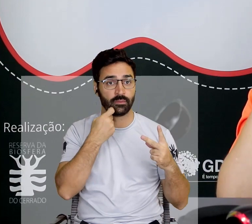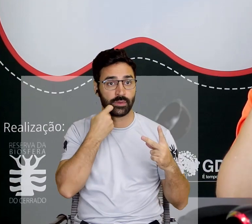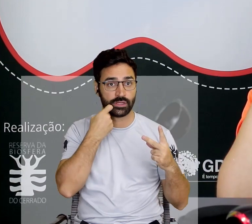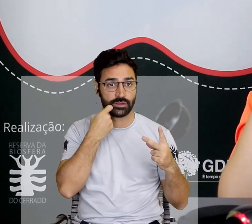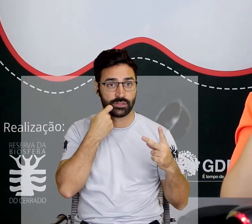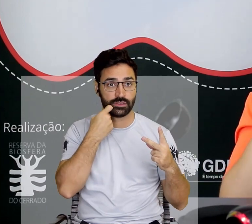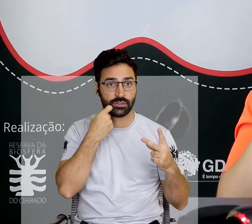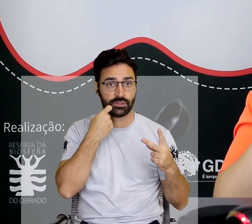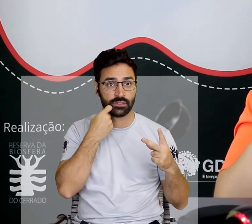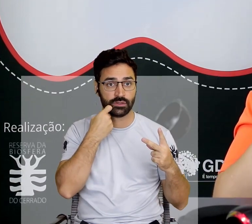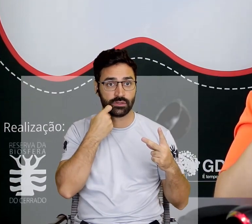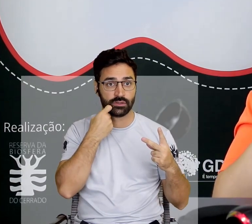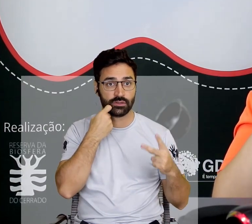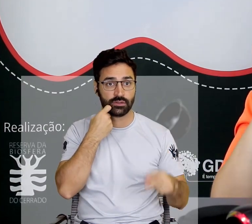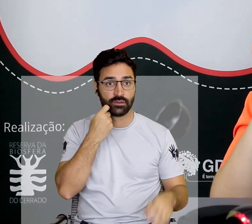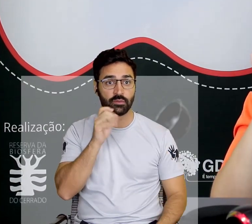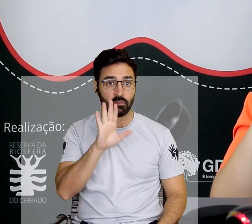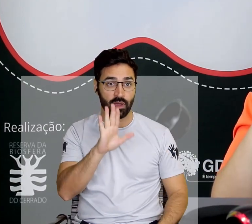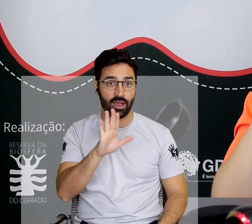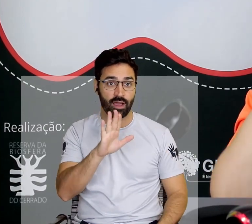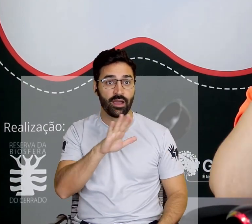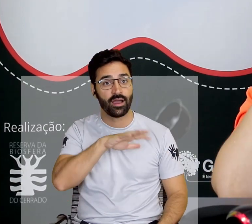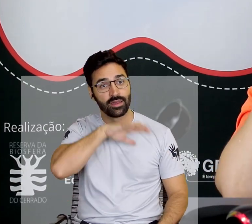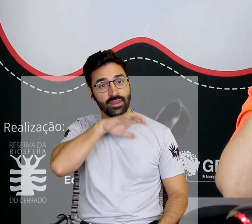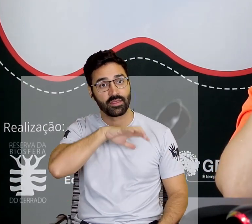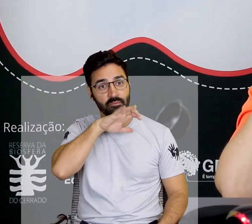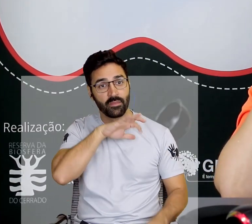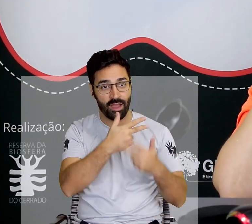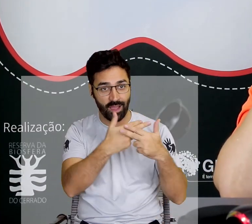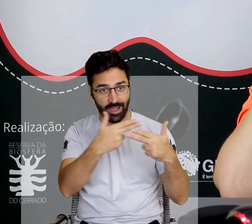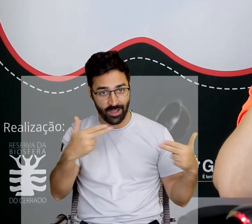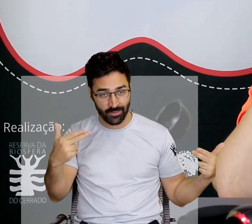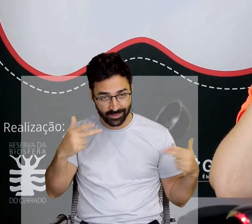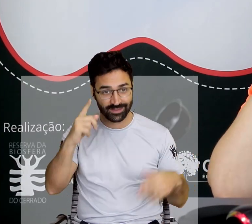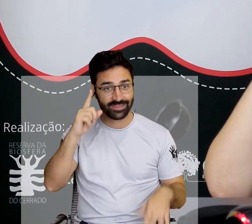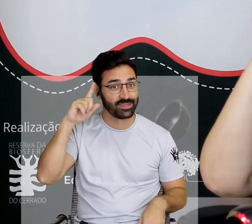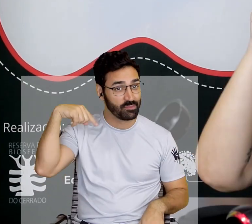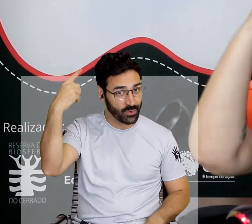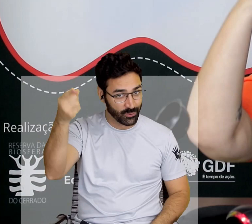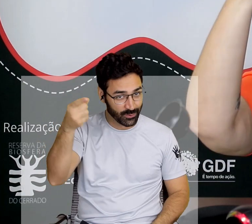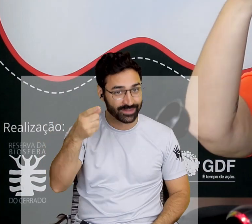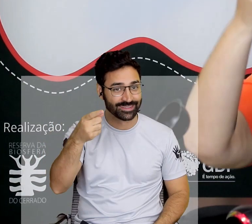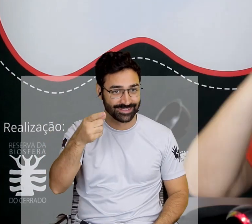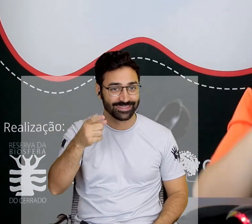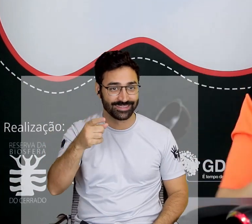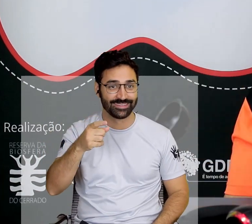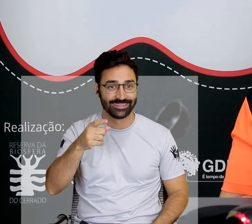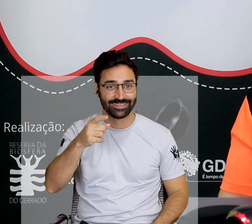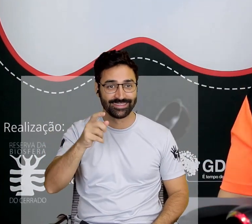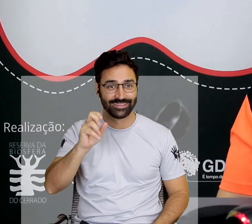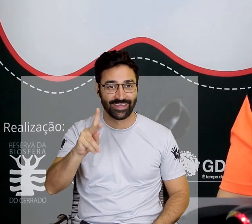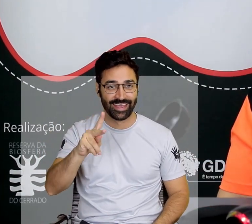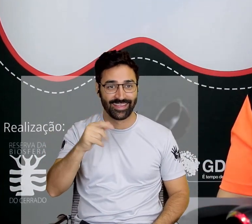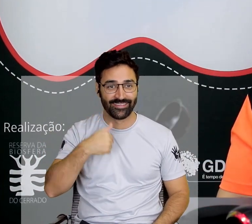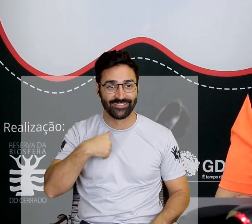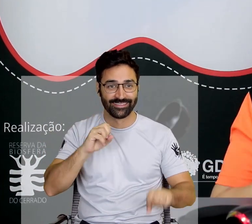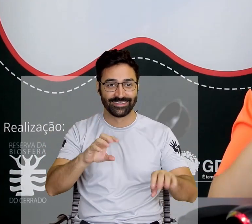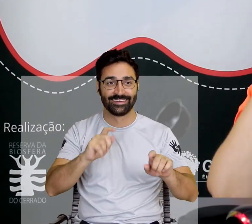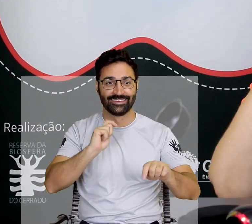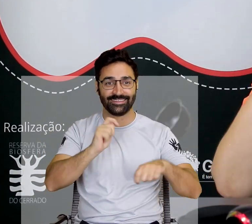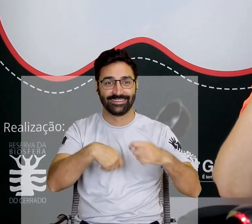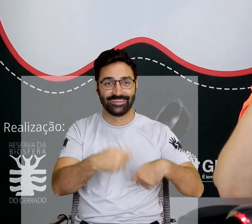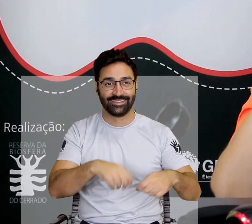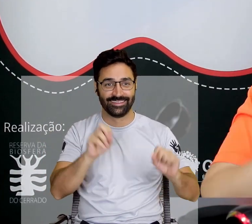Tem. Mas a gente vai deixar os sinais de peixe, a gente vai deixar os sinais de peixe para o dia que a gente for aprender os animais. Tá bom.